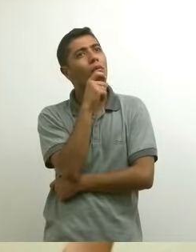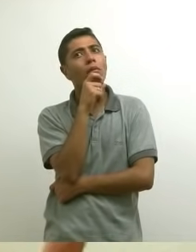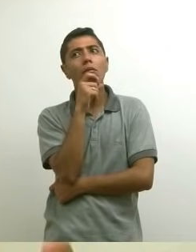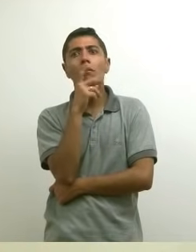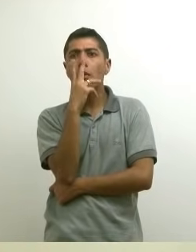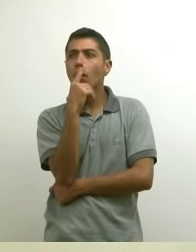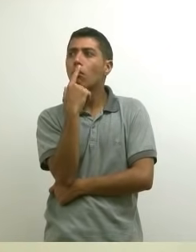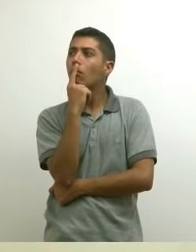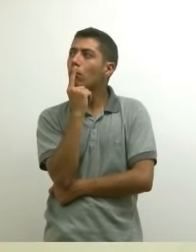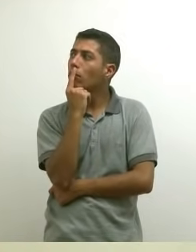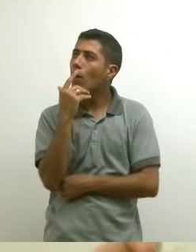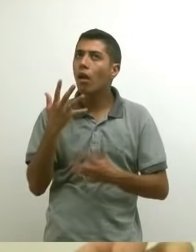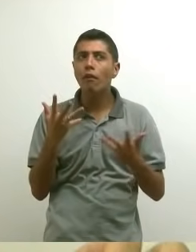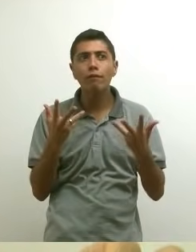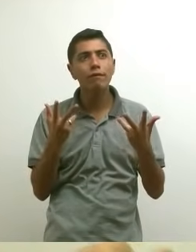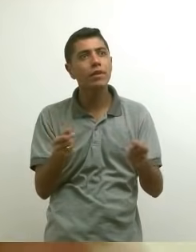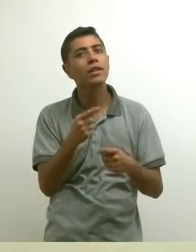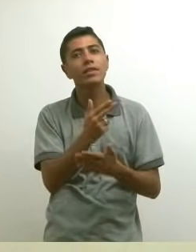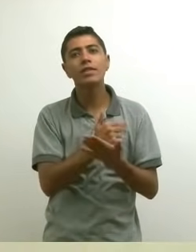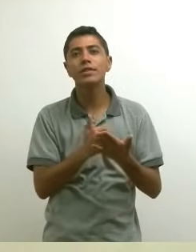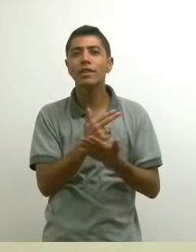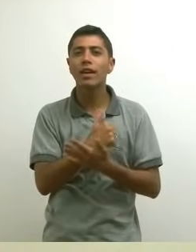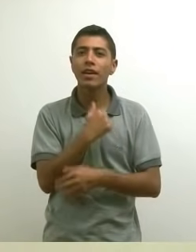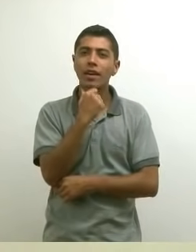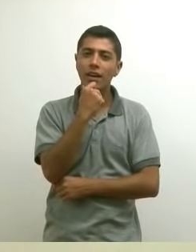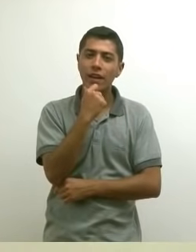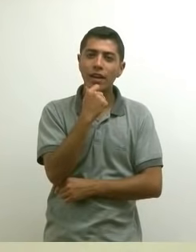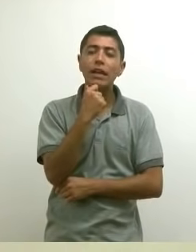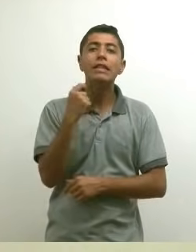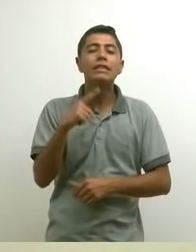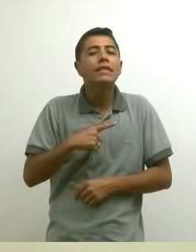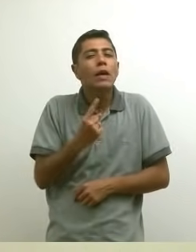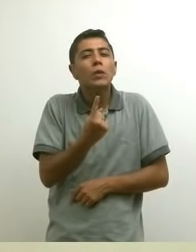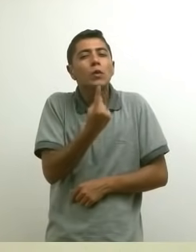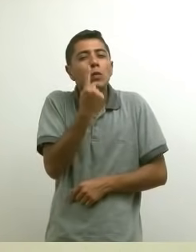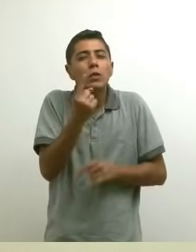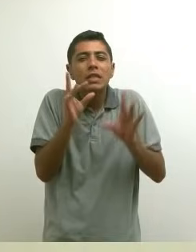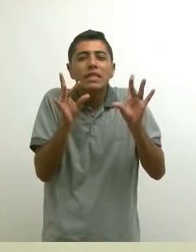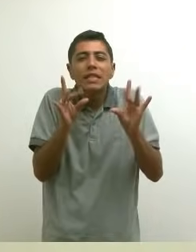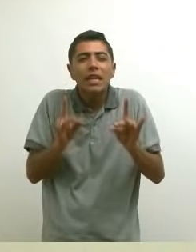então tudo é muito relativo mas tem um detalhe um